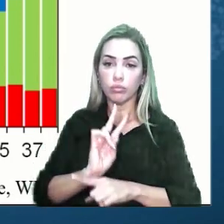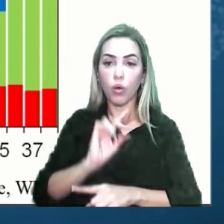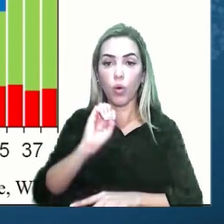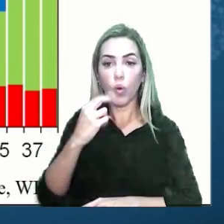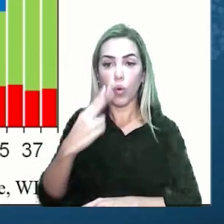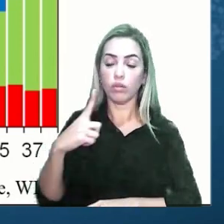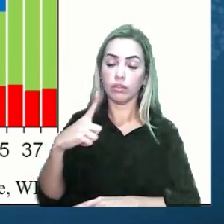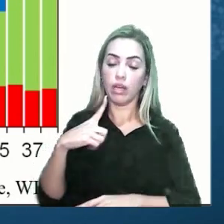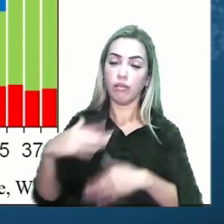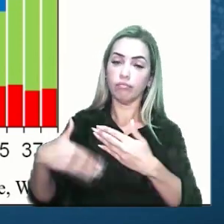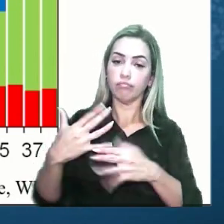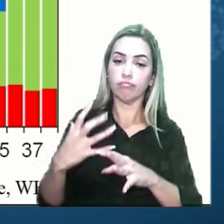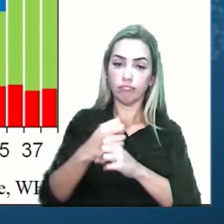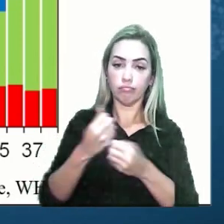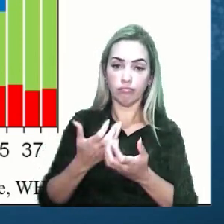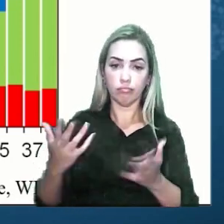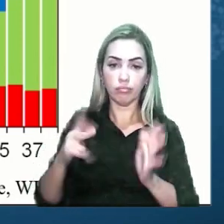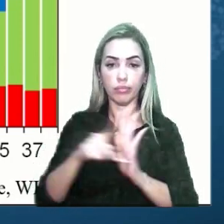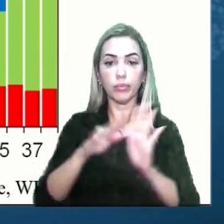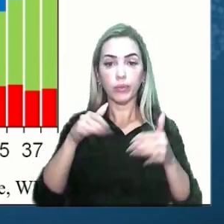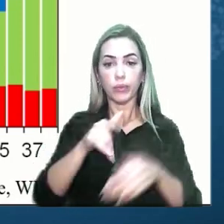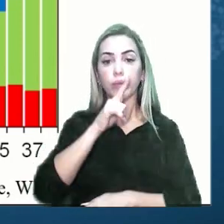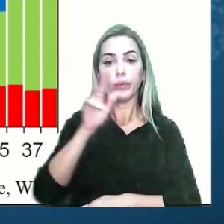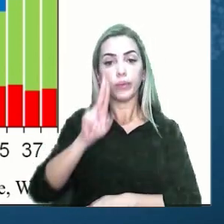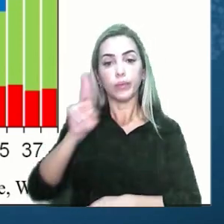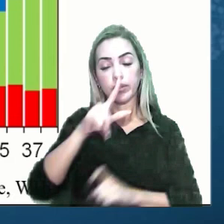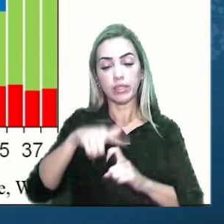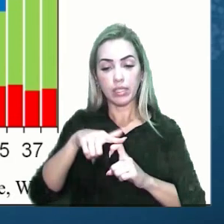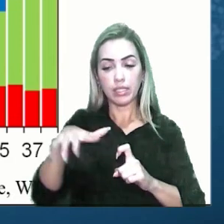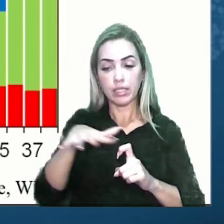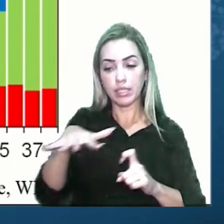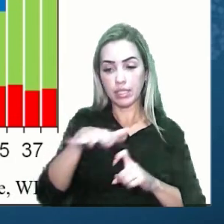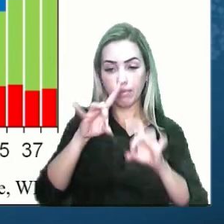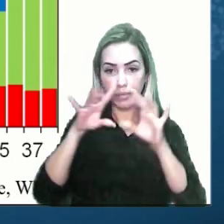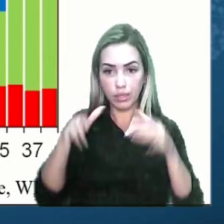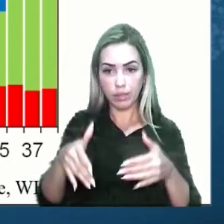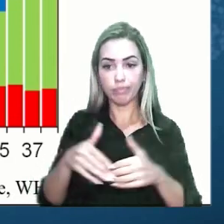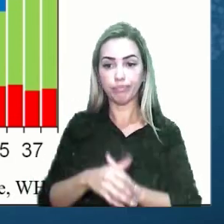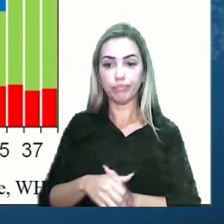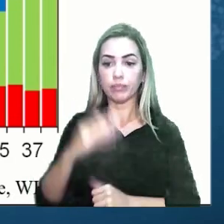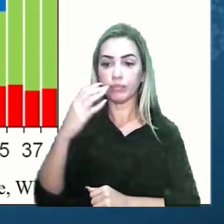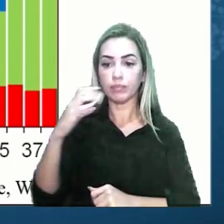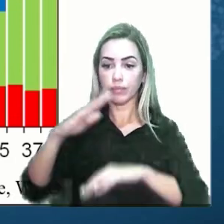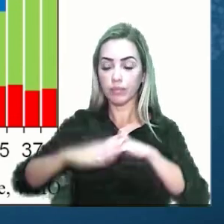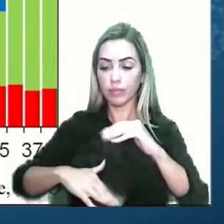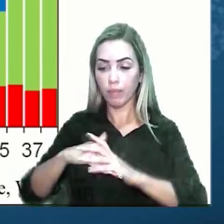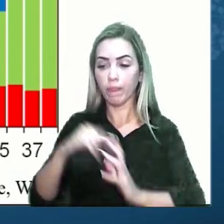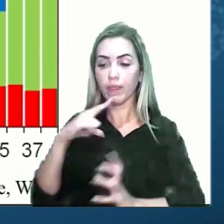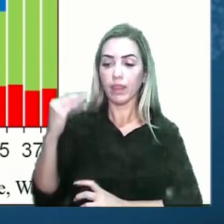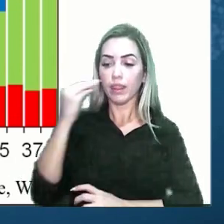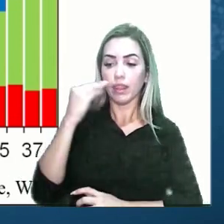sendo manufaturadas para uso clínico. Um grupo de especialistas em Oxford, cientistas, fez parte de testes